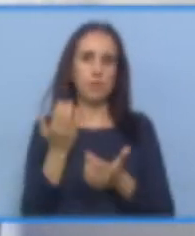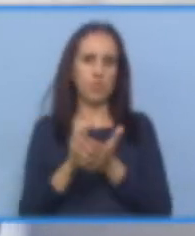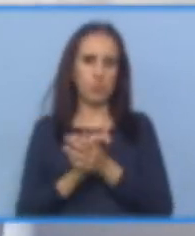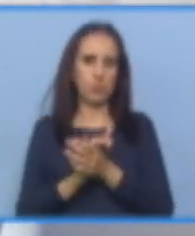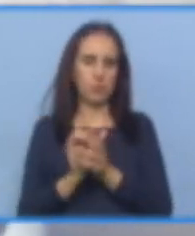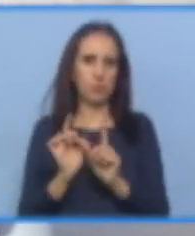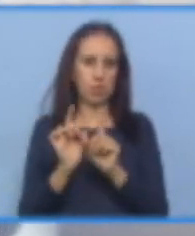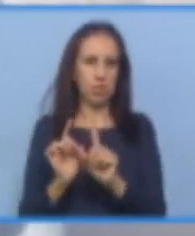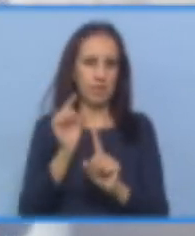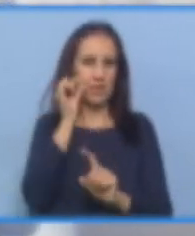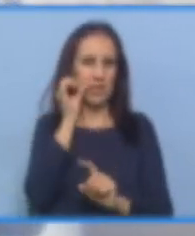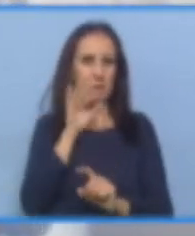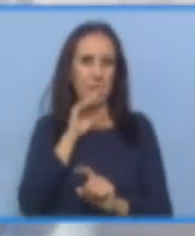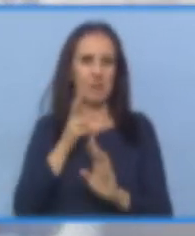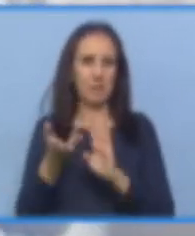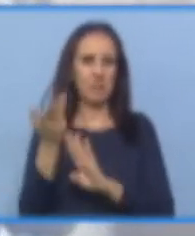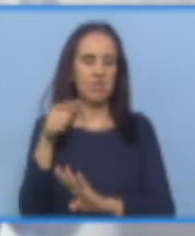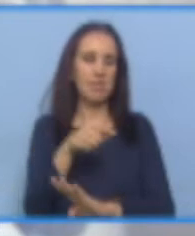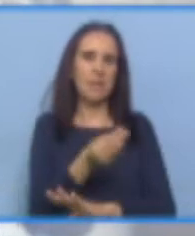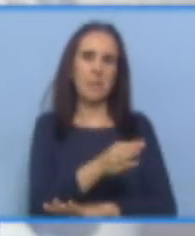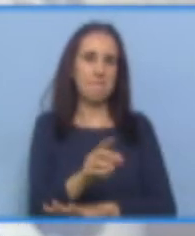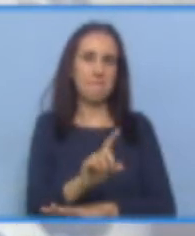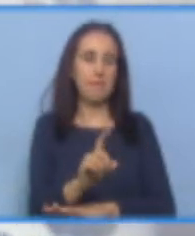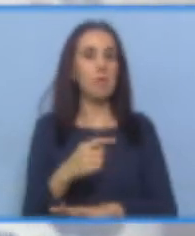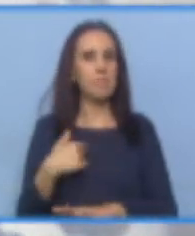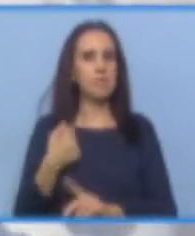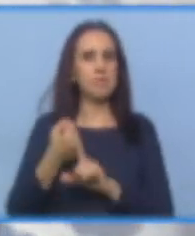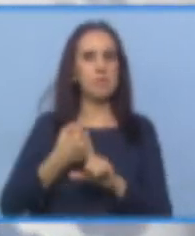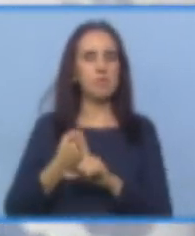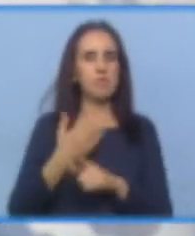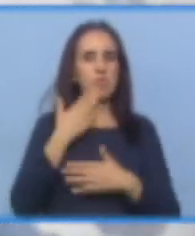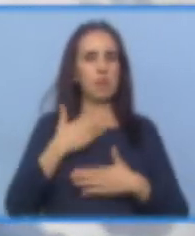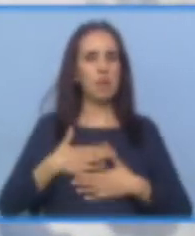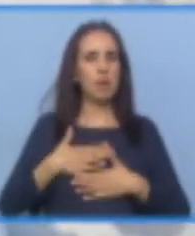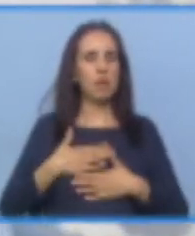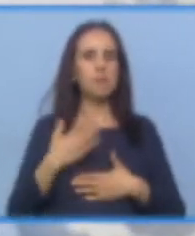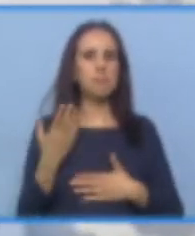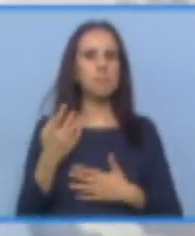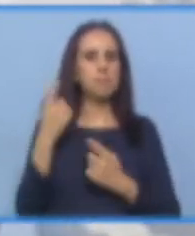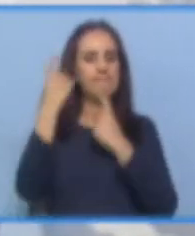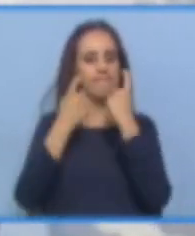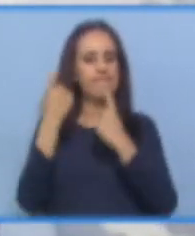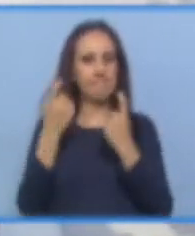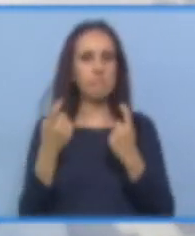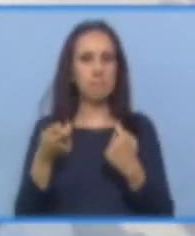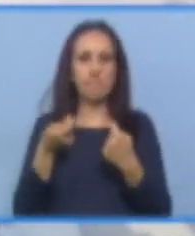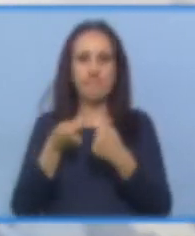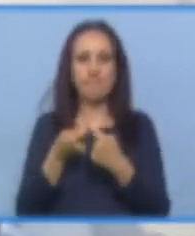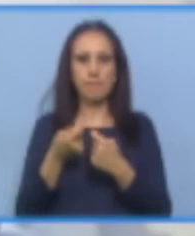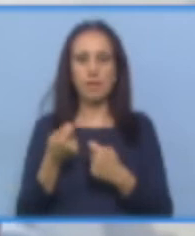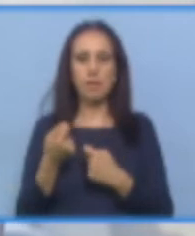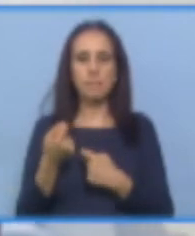os pais, e não tanto para as crianças, mas também nos desafia com questões muito concretas para serem